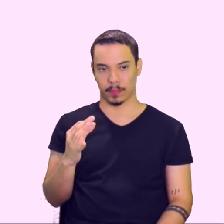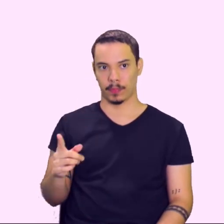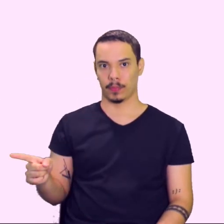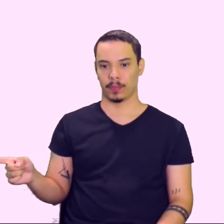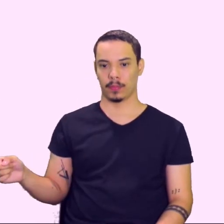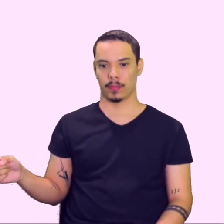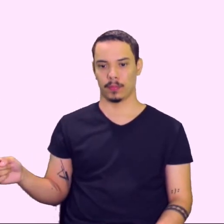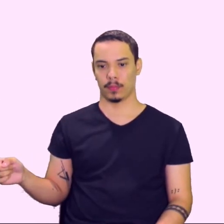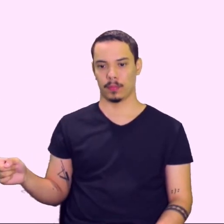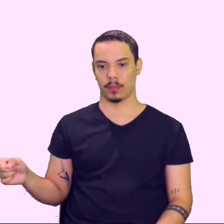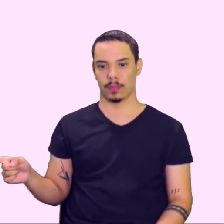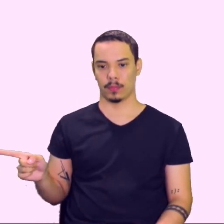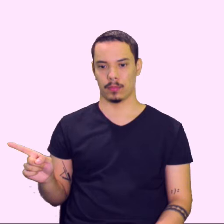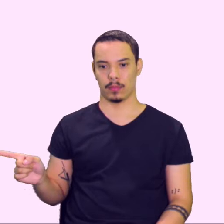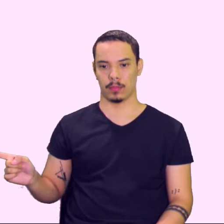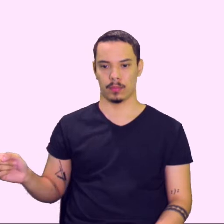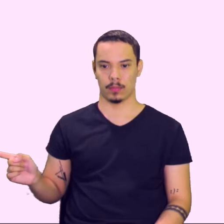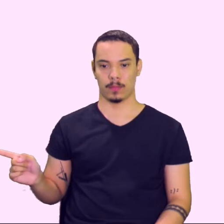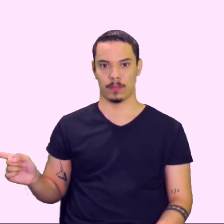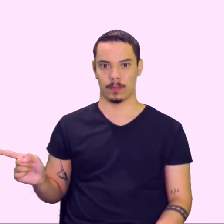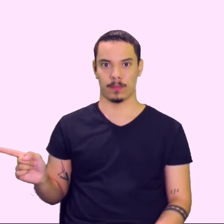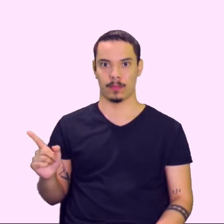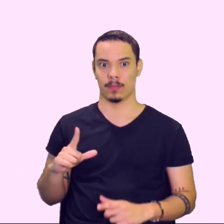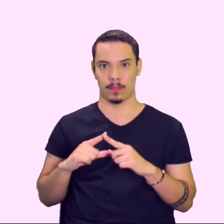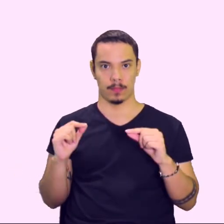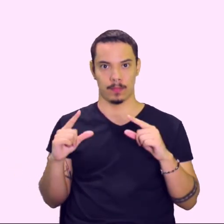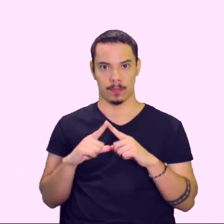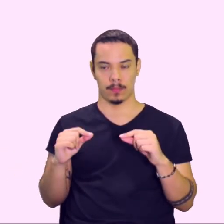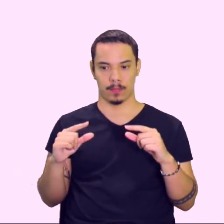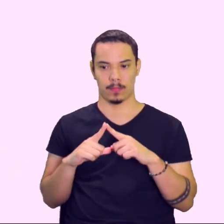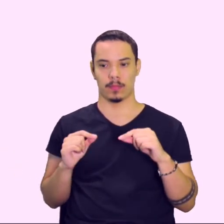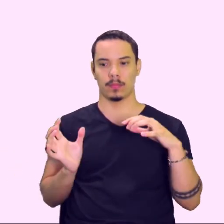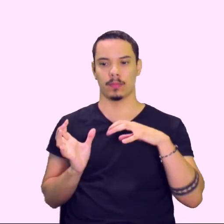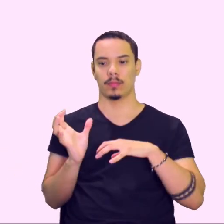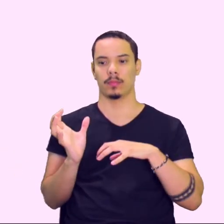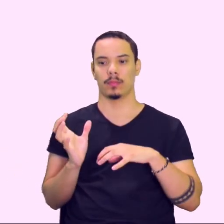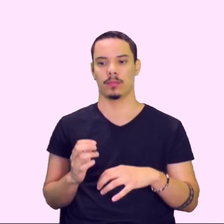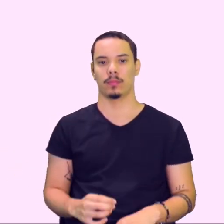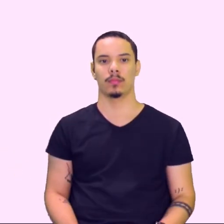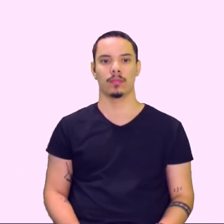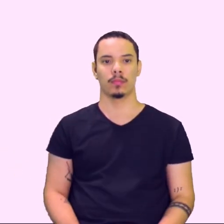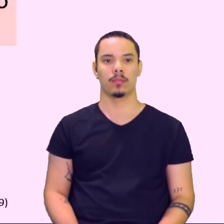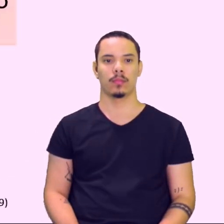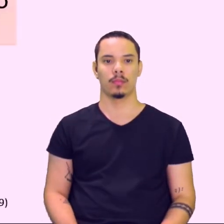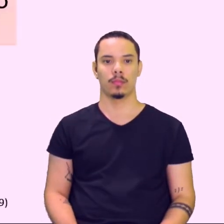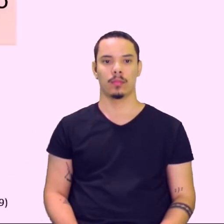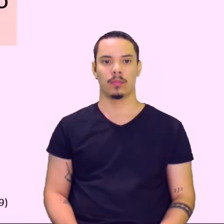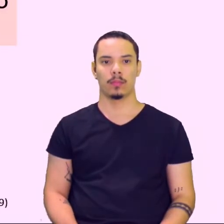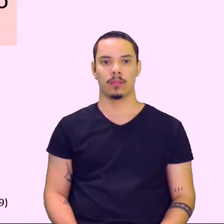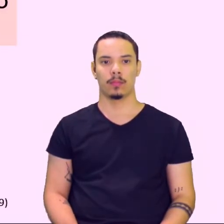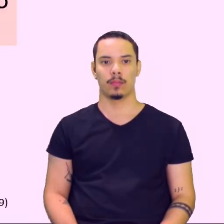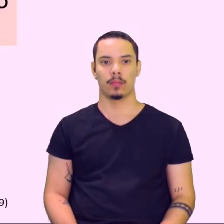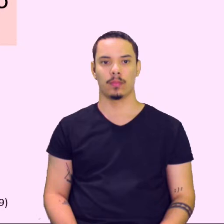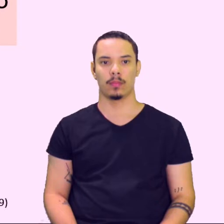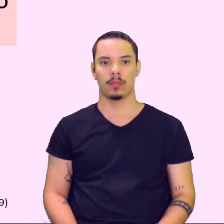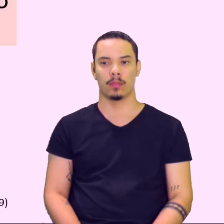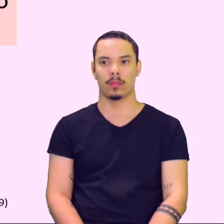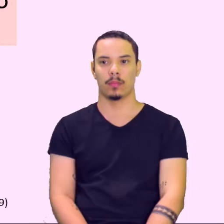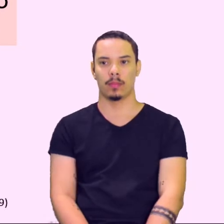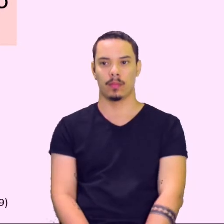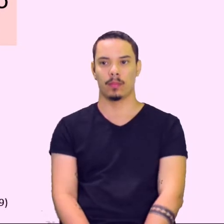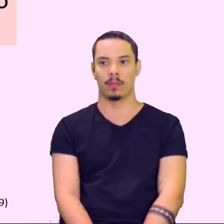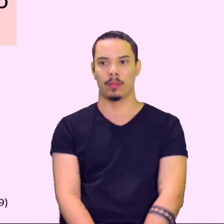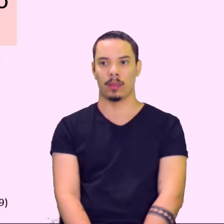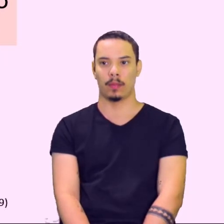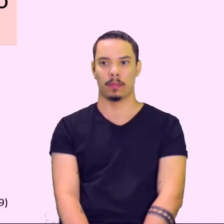letra, mas tá marcado. Pronto. Vamos. Show de bola, galera. Beleza. Vamos lá, continuando. Aí, a